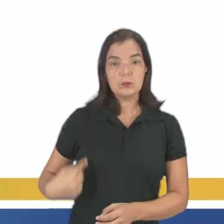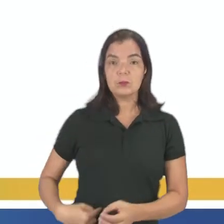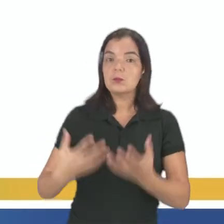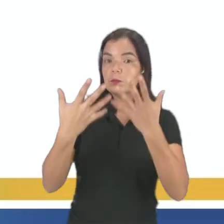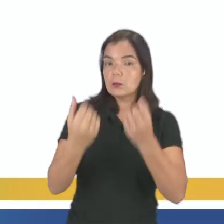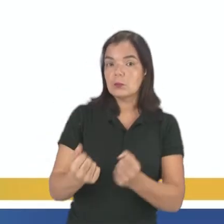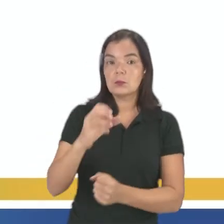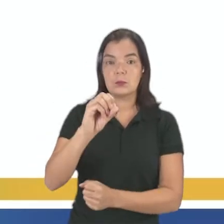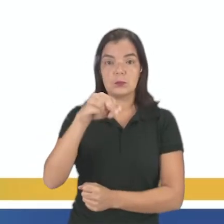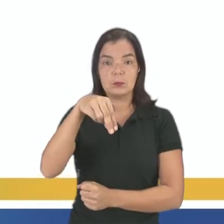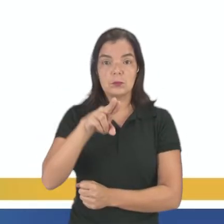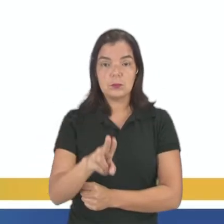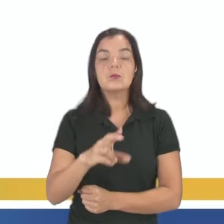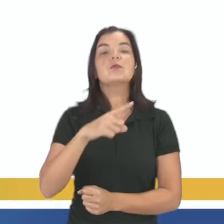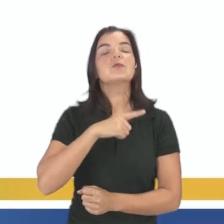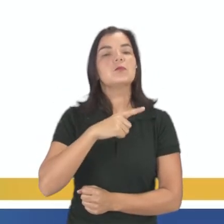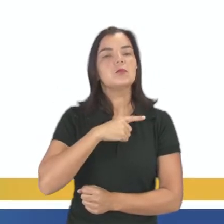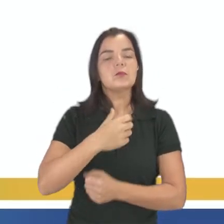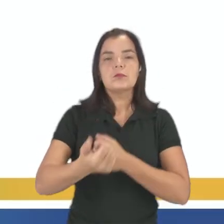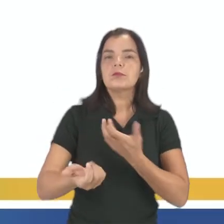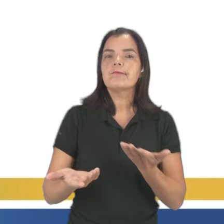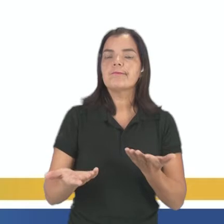e também ela começa a ter uma